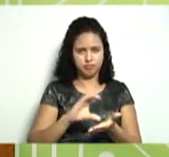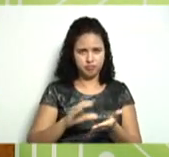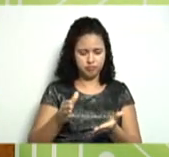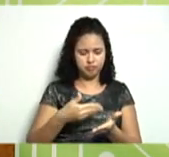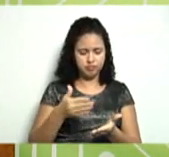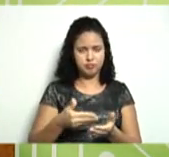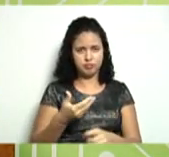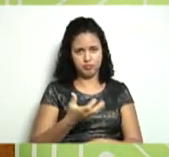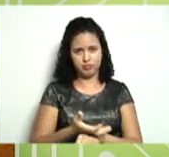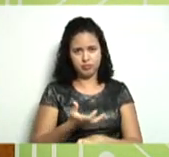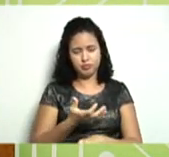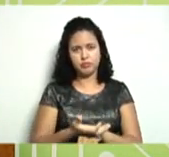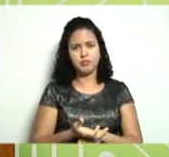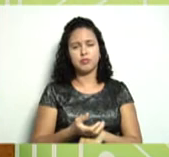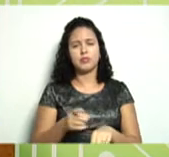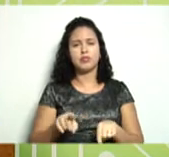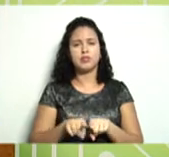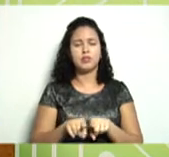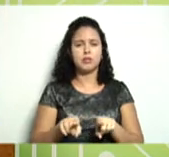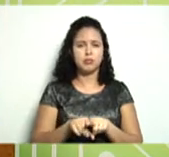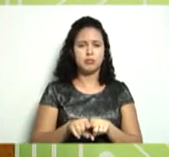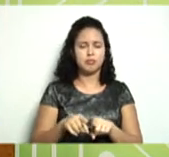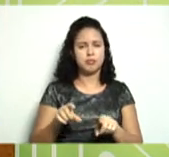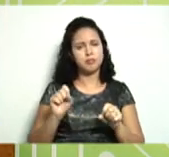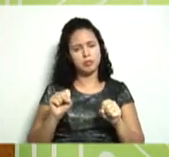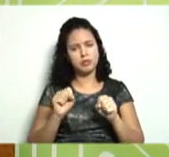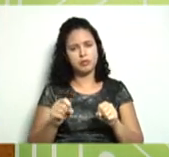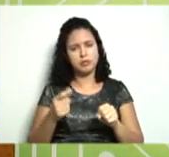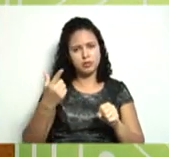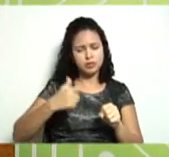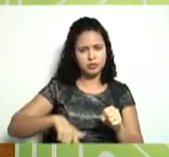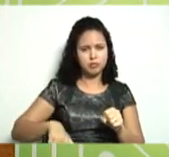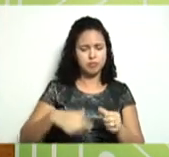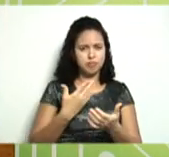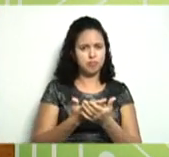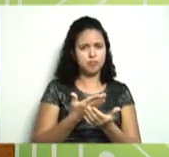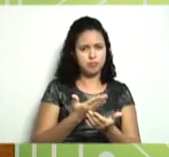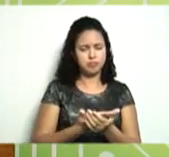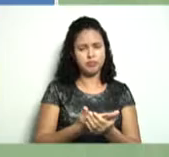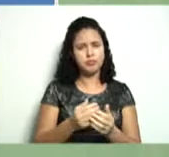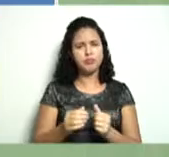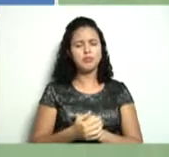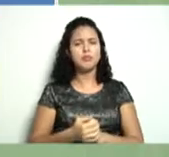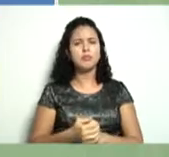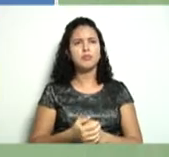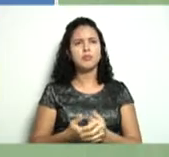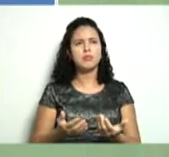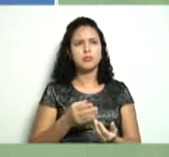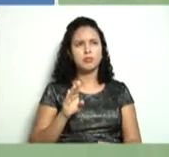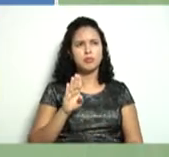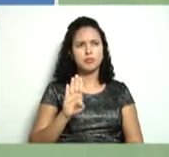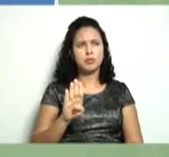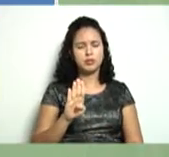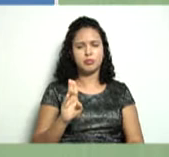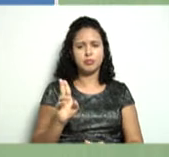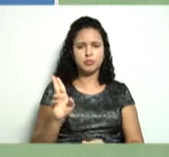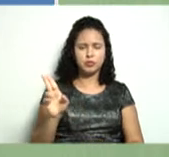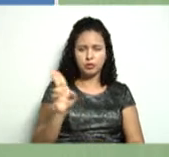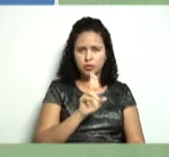podem fazer uma leitura e acompanhem as nossas aulas. Vamos lá à letra B? O nome,